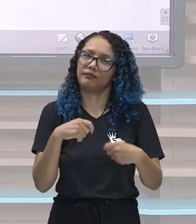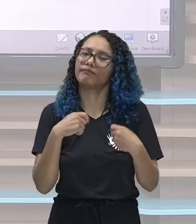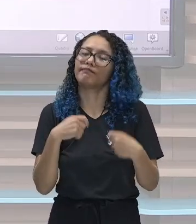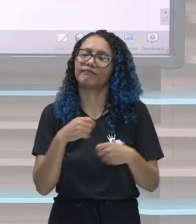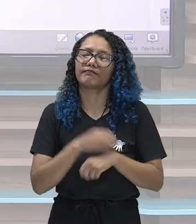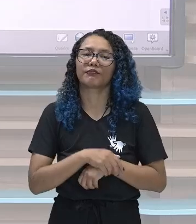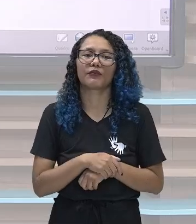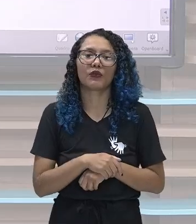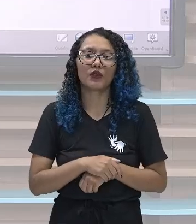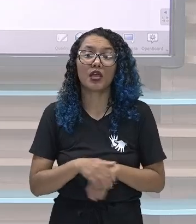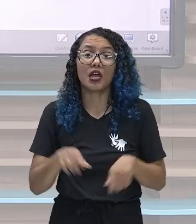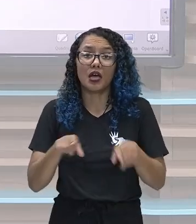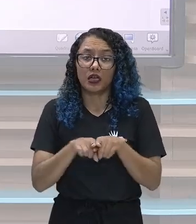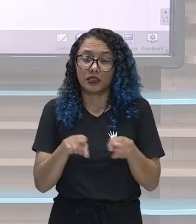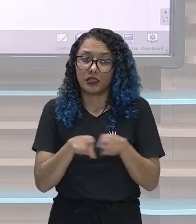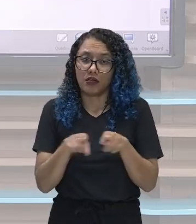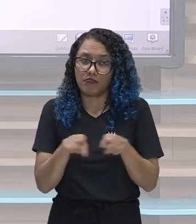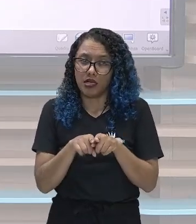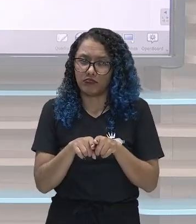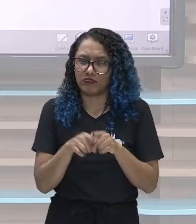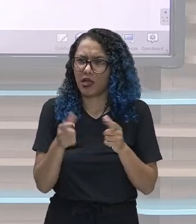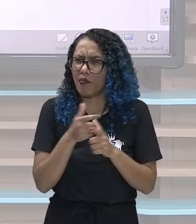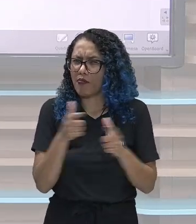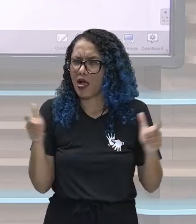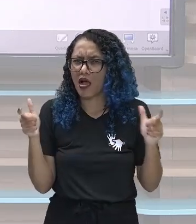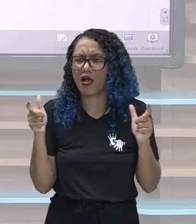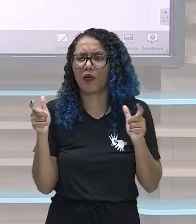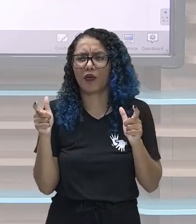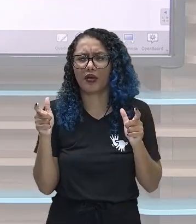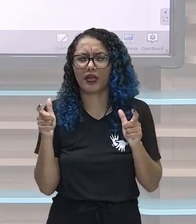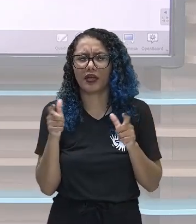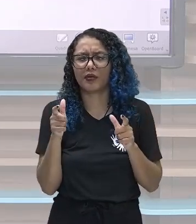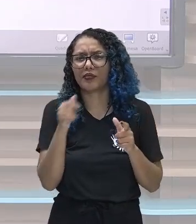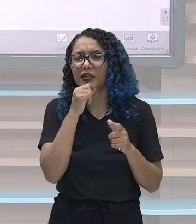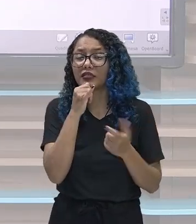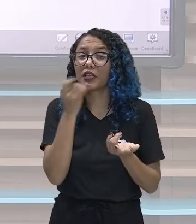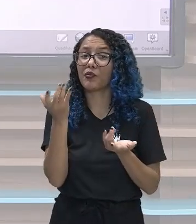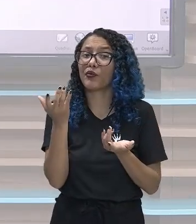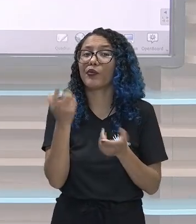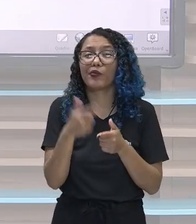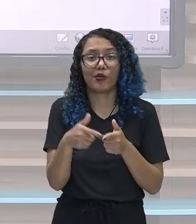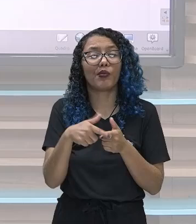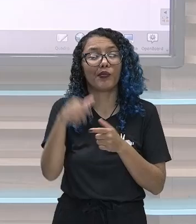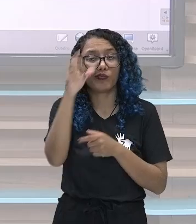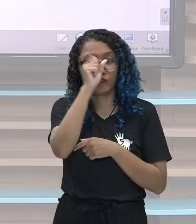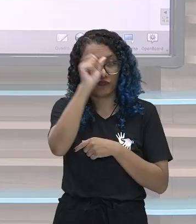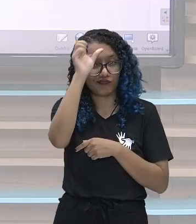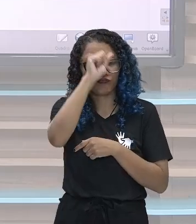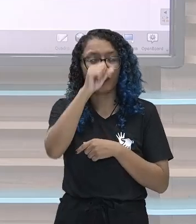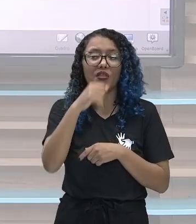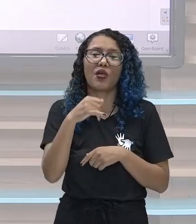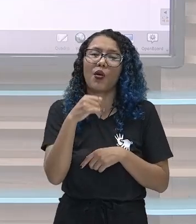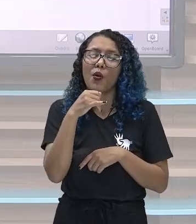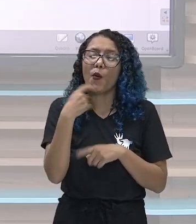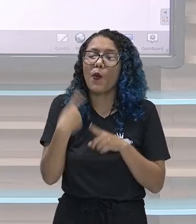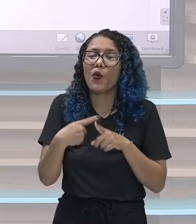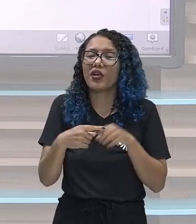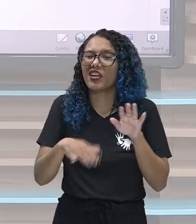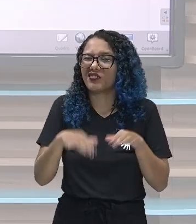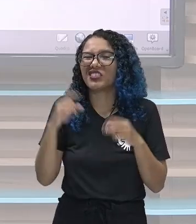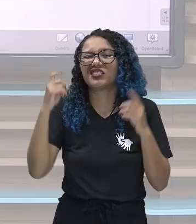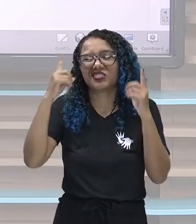ou na maioria das vezes, situações de aprendizagem, né, porque às vezes a gente acaba tendo uma dificuldade aqui ou